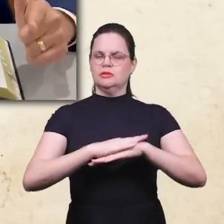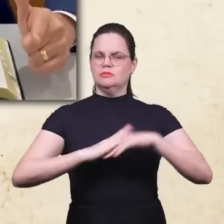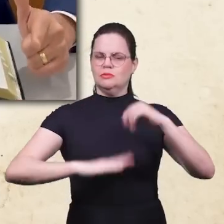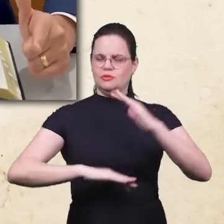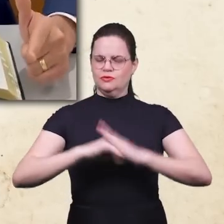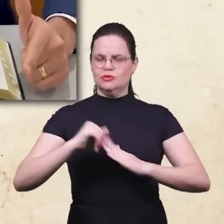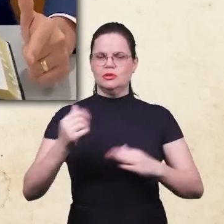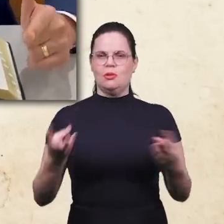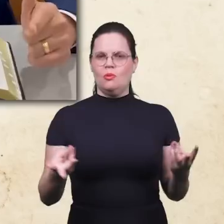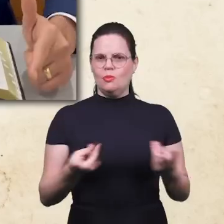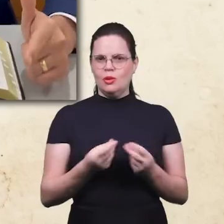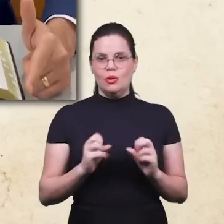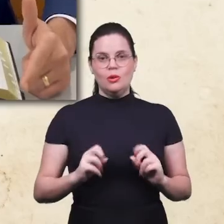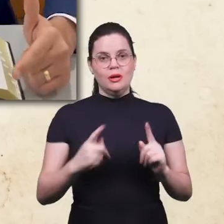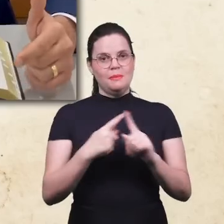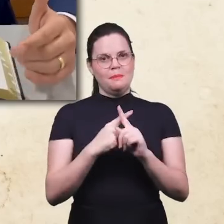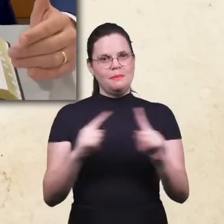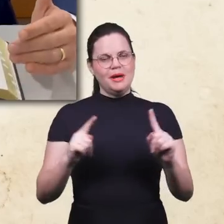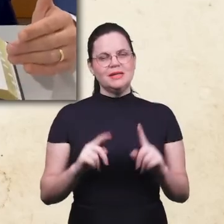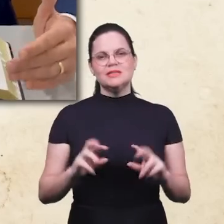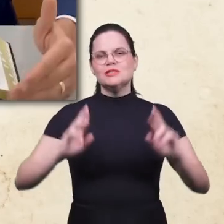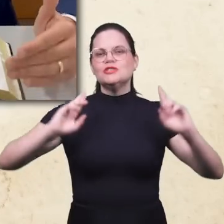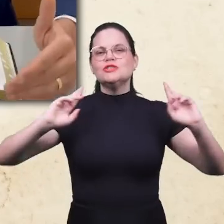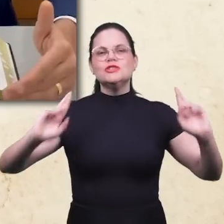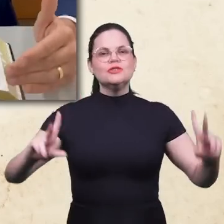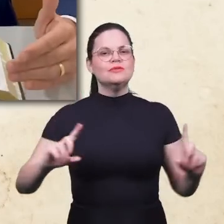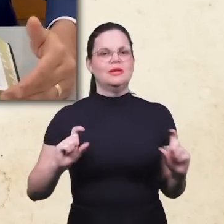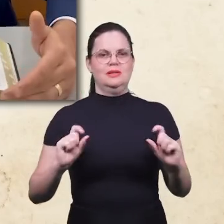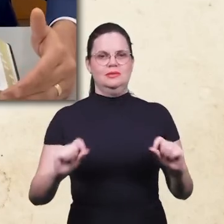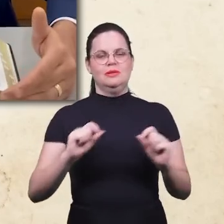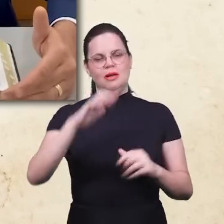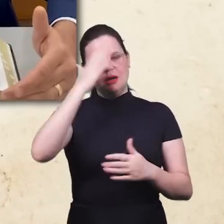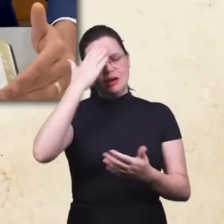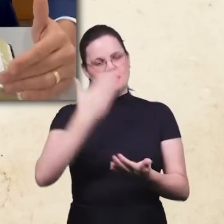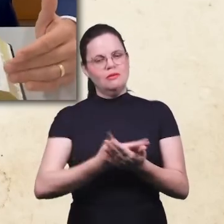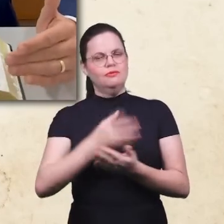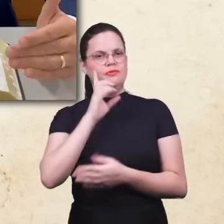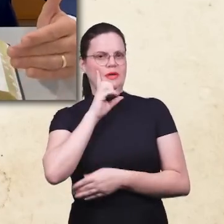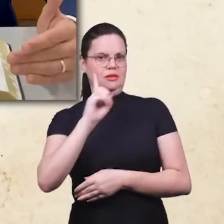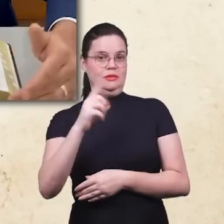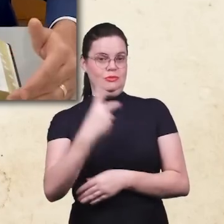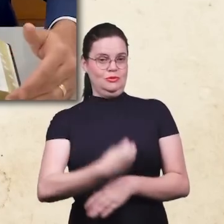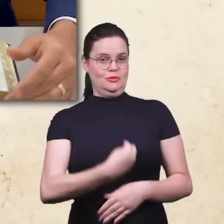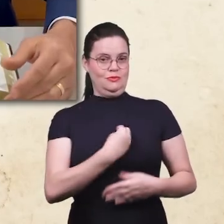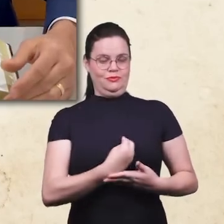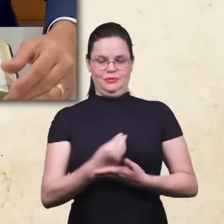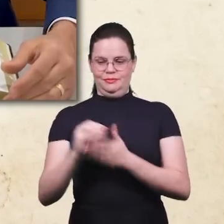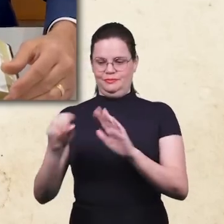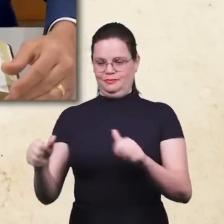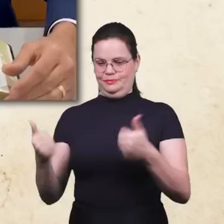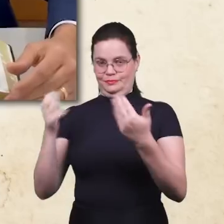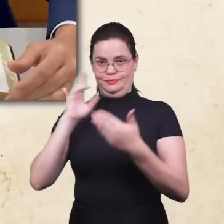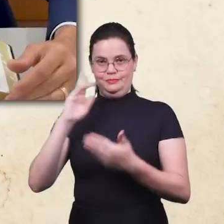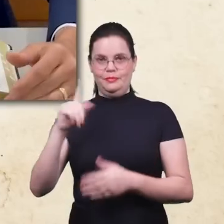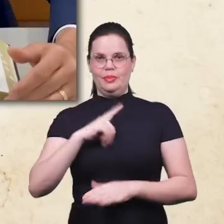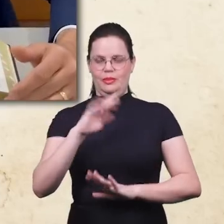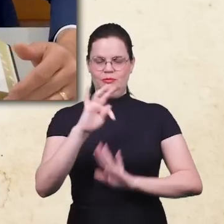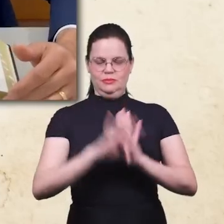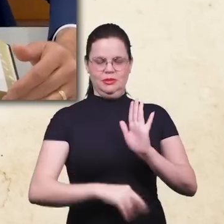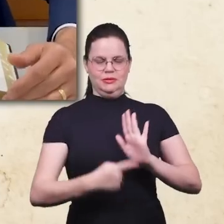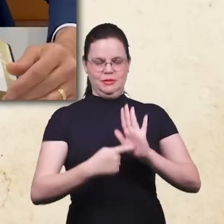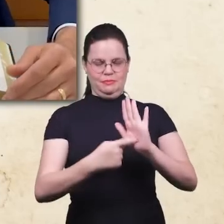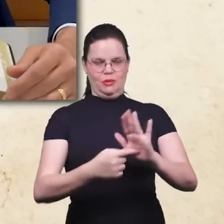sua diferença, o fiel da balança, é confiar em Deus, é entregar sua vida ao Senhor. Tem um texto que fala sobre